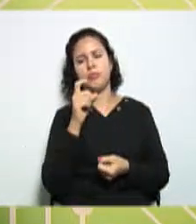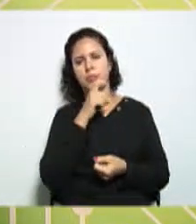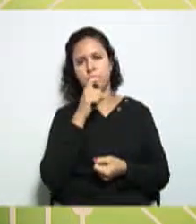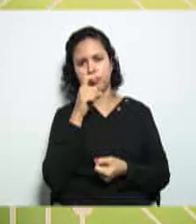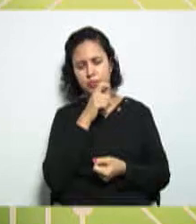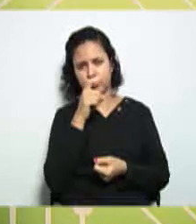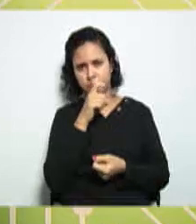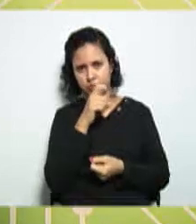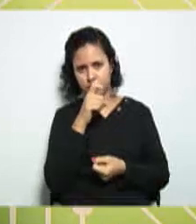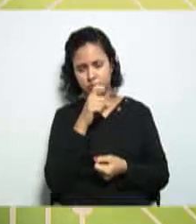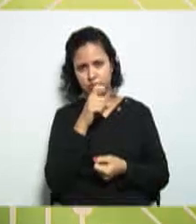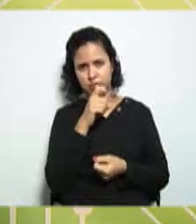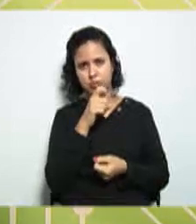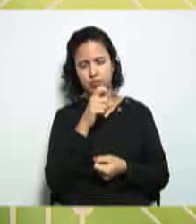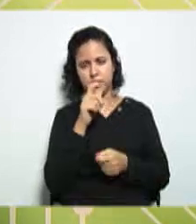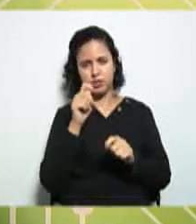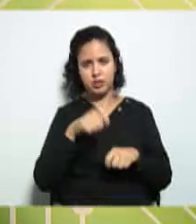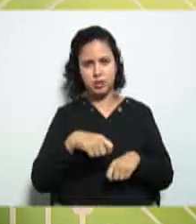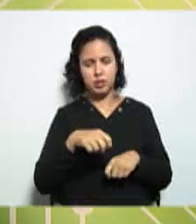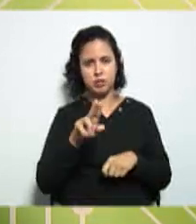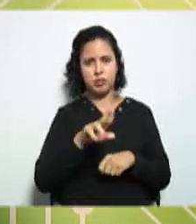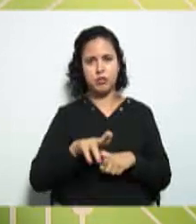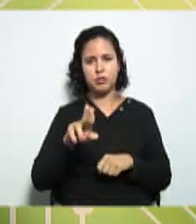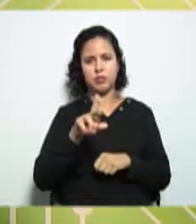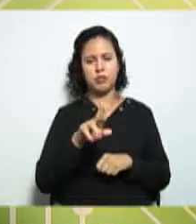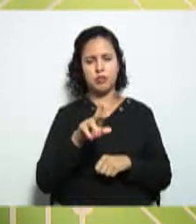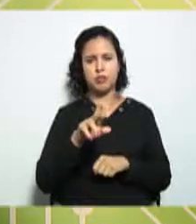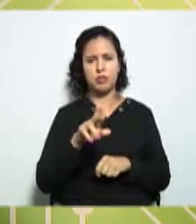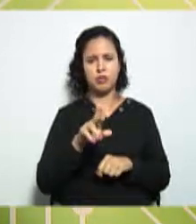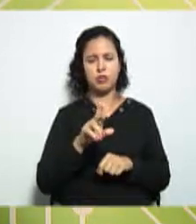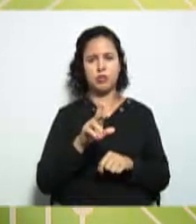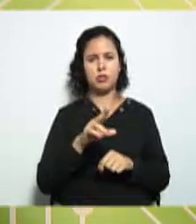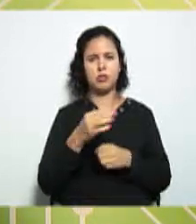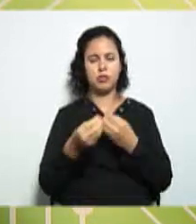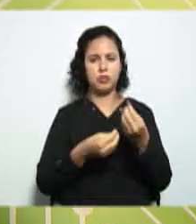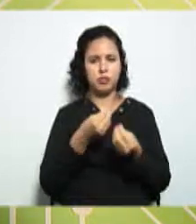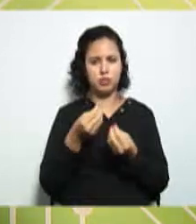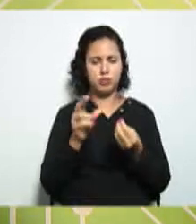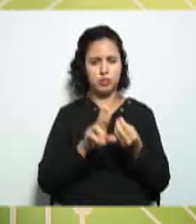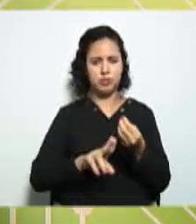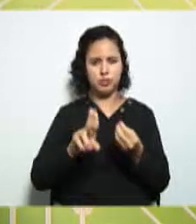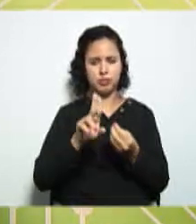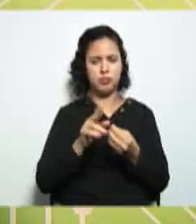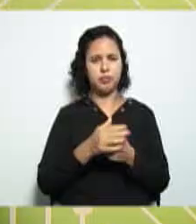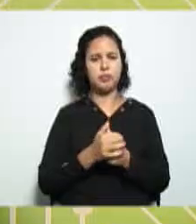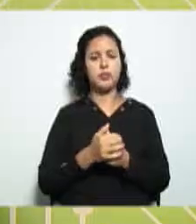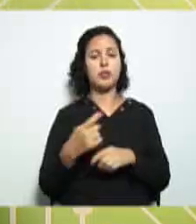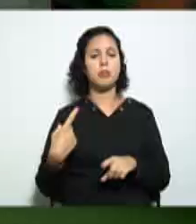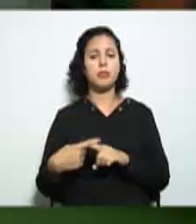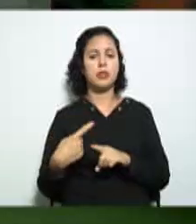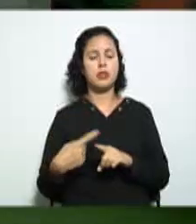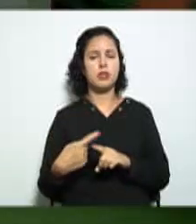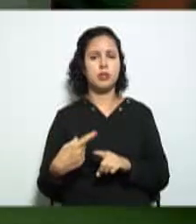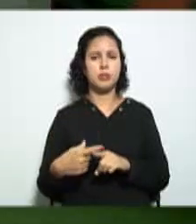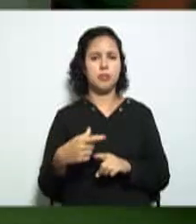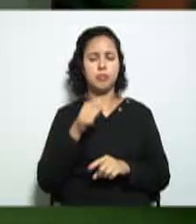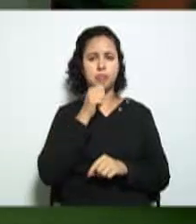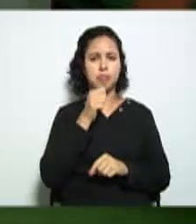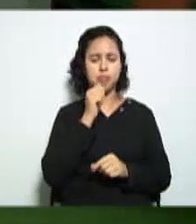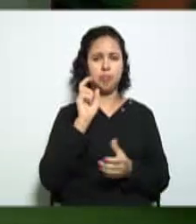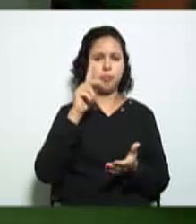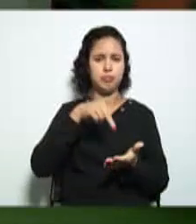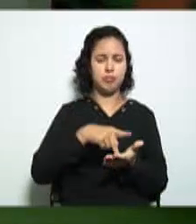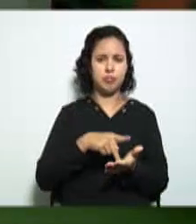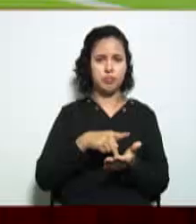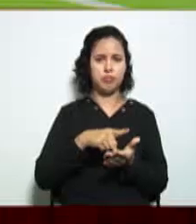né, verificáveis e até que ponto isso pode ser verdade, né, professora? Porque não existe a verdade absoluta, né? Isso não,